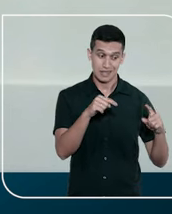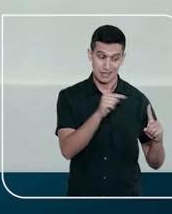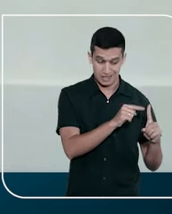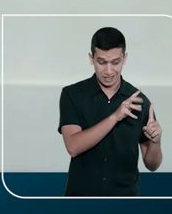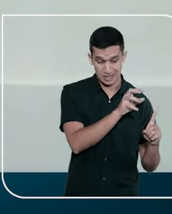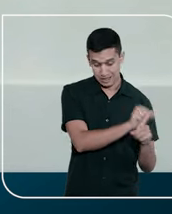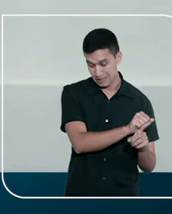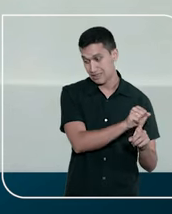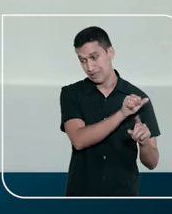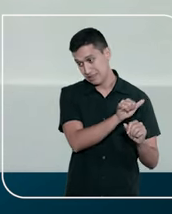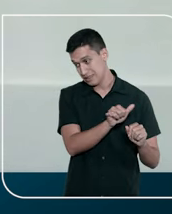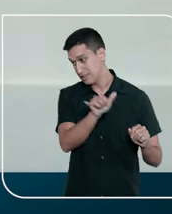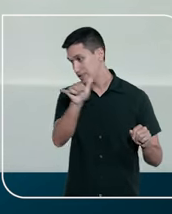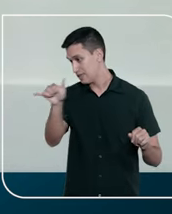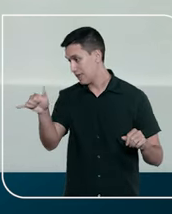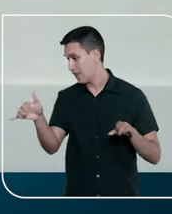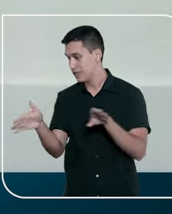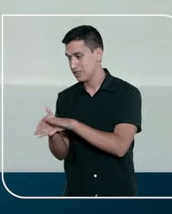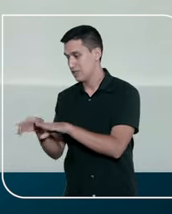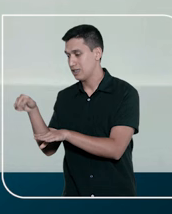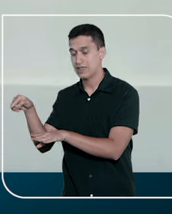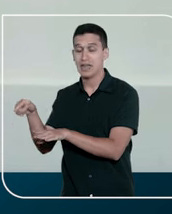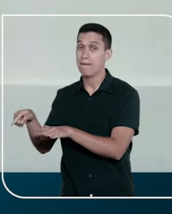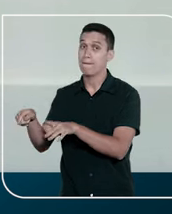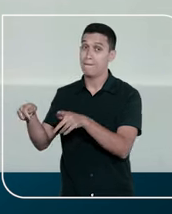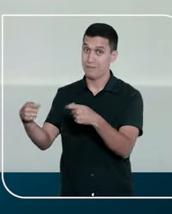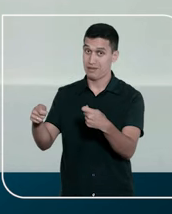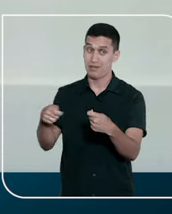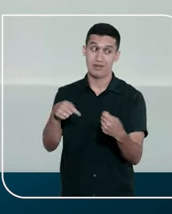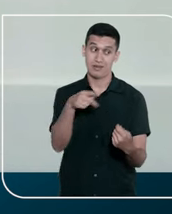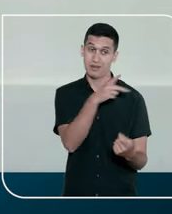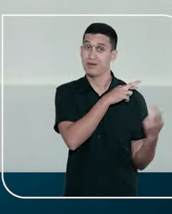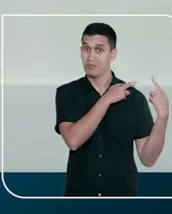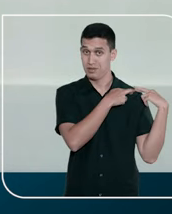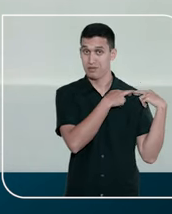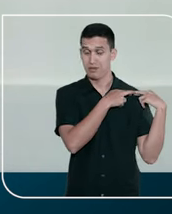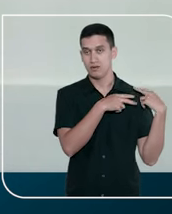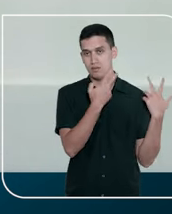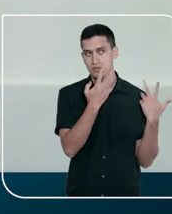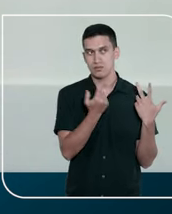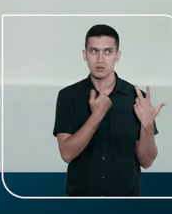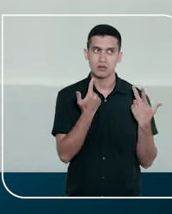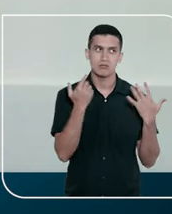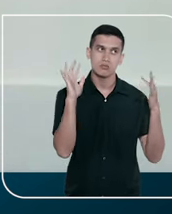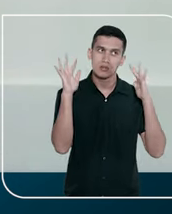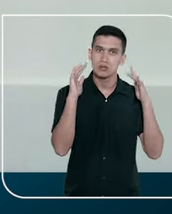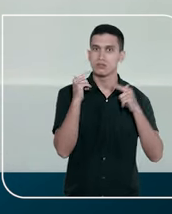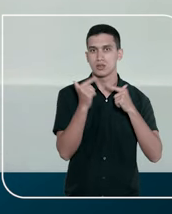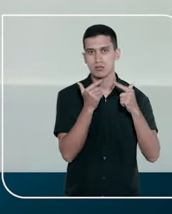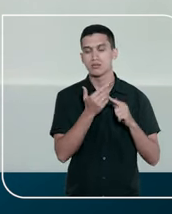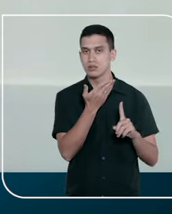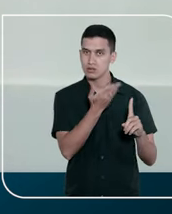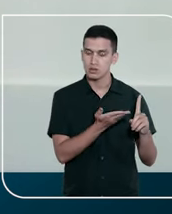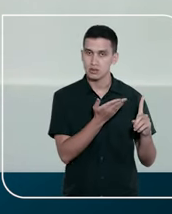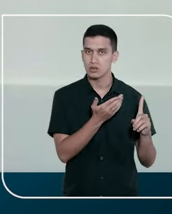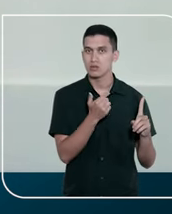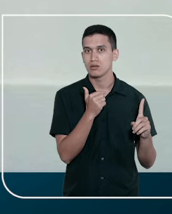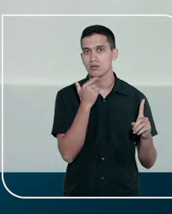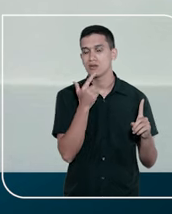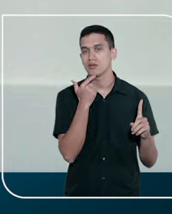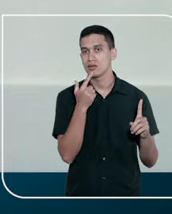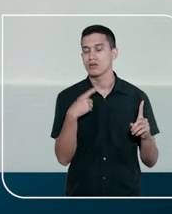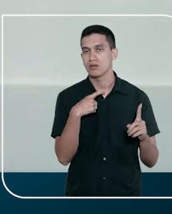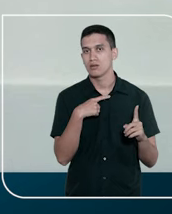até o seu destino final. Pelo menos é assim que nós trabalhamos e não temos tido